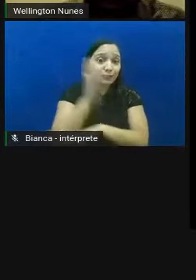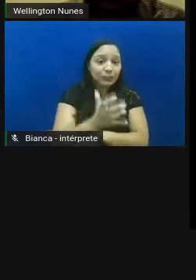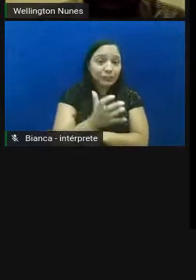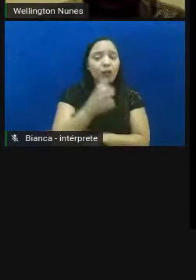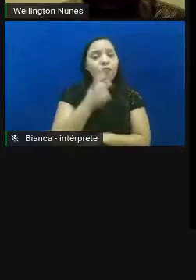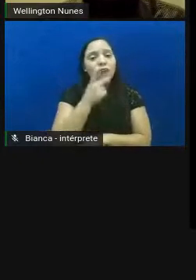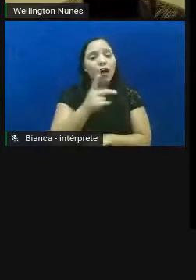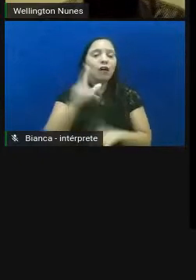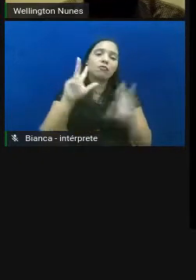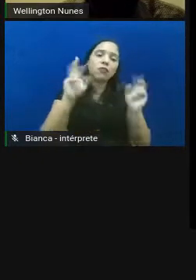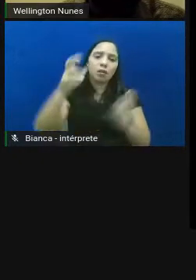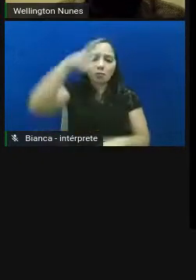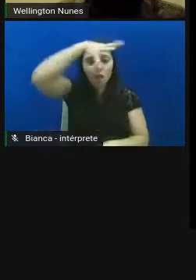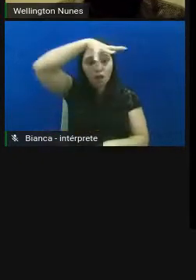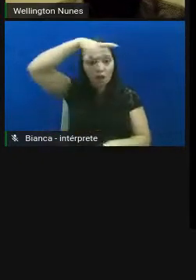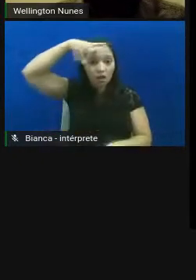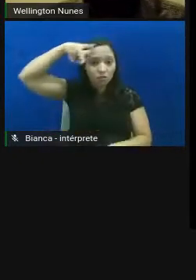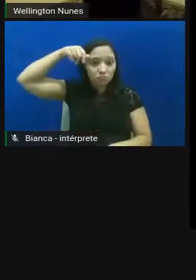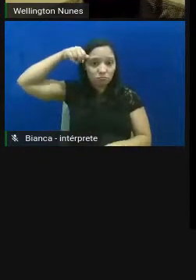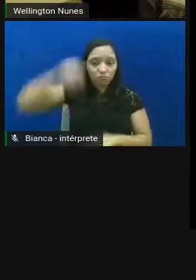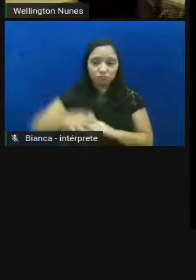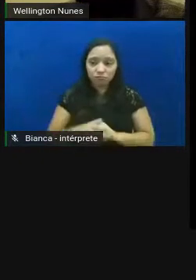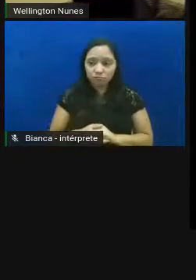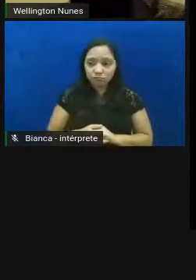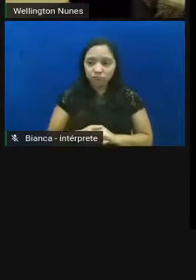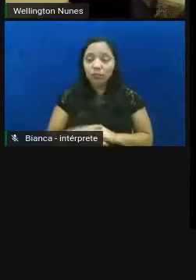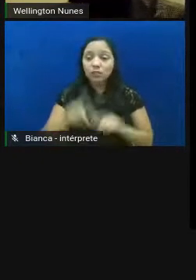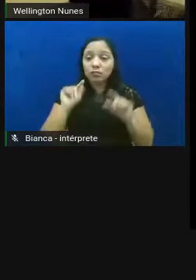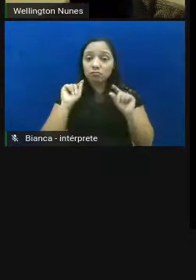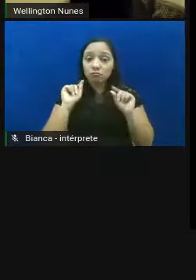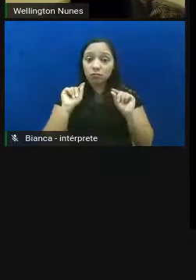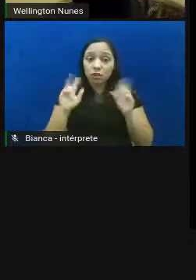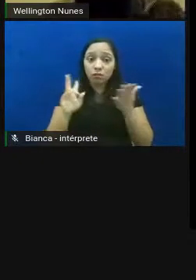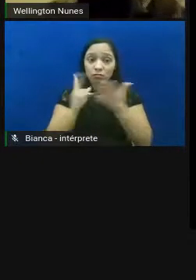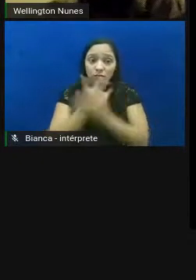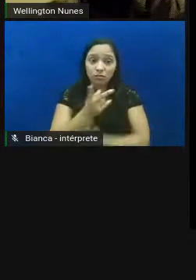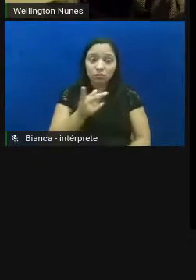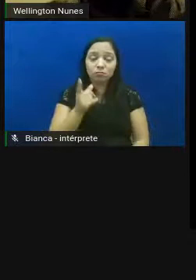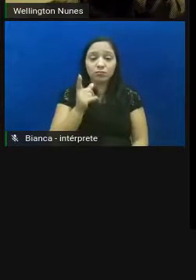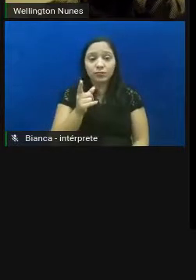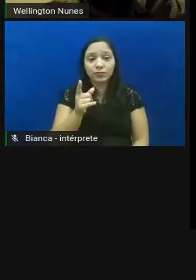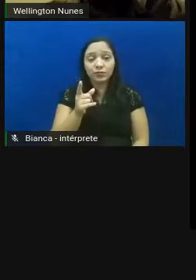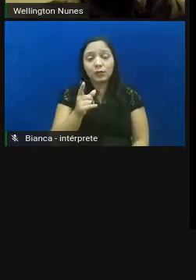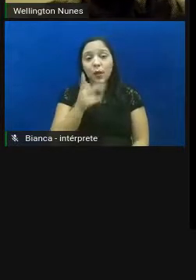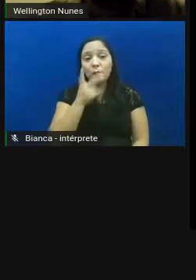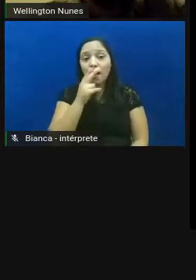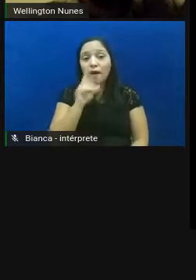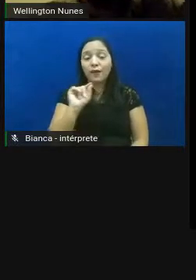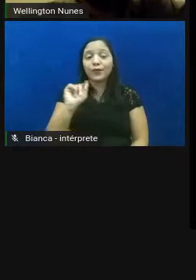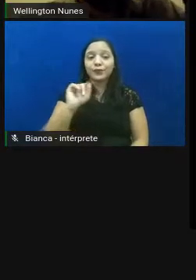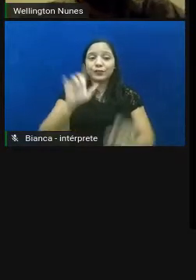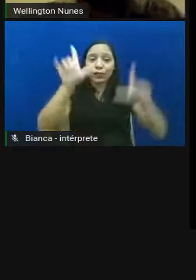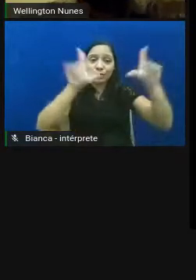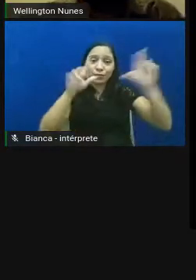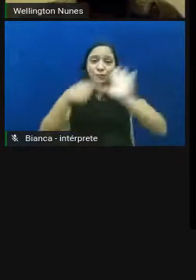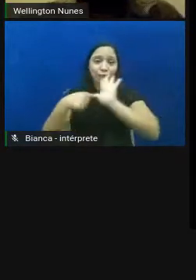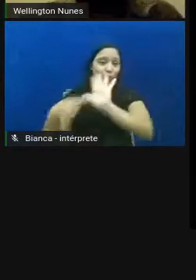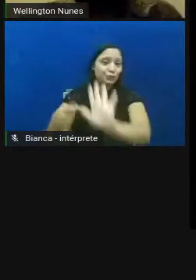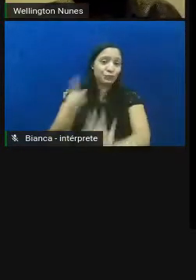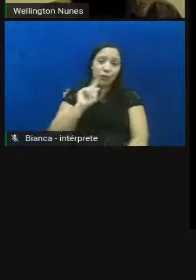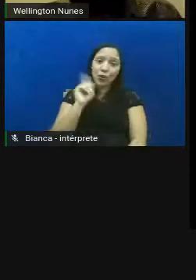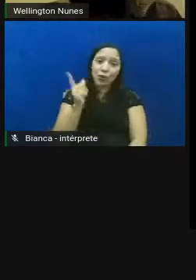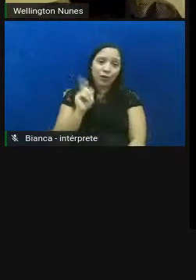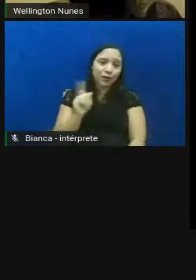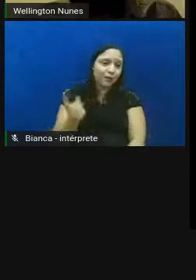mídia. Infelizmente, o Cerrado não tem a devida atenção da mídia, apesar do seu grau também